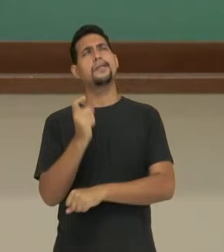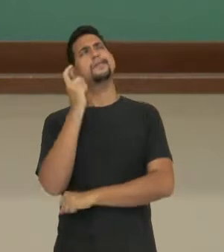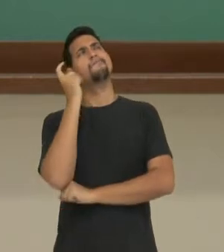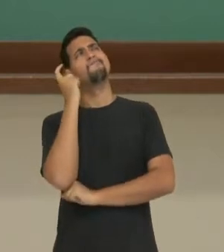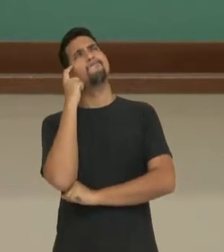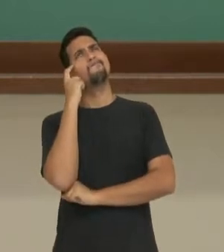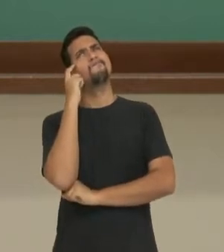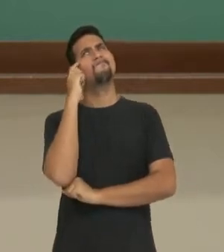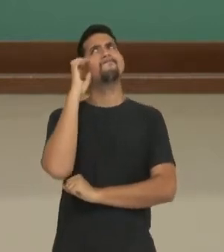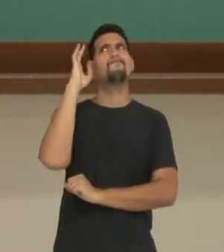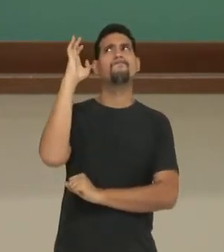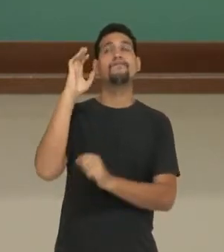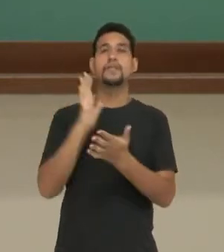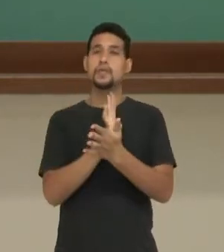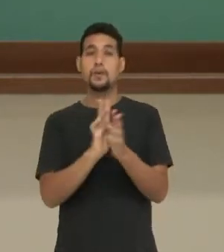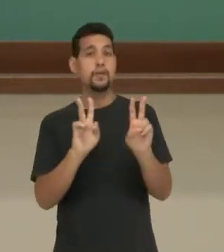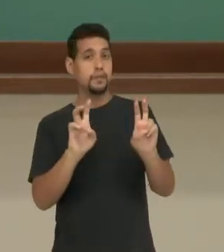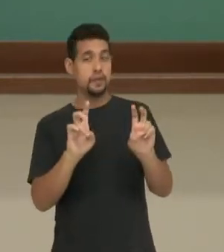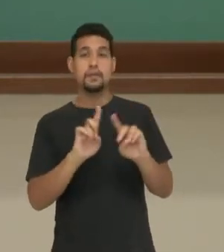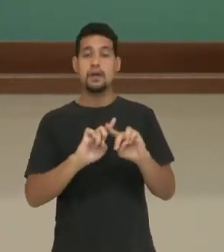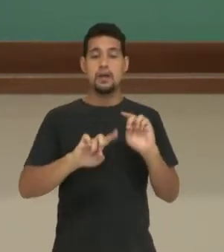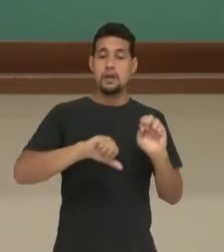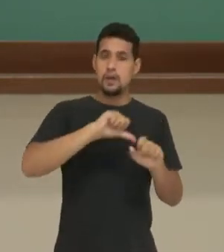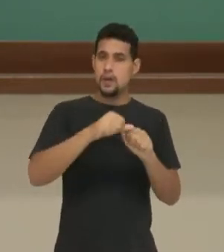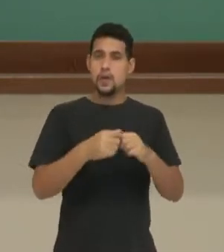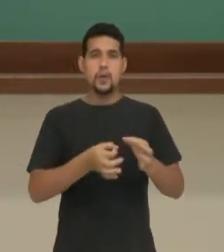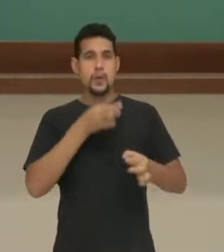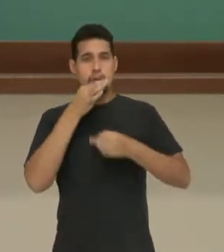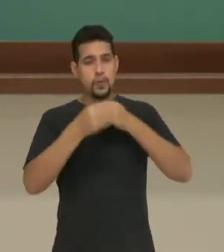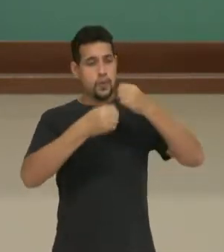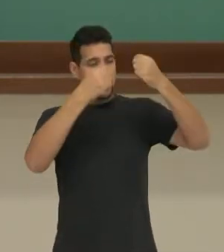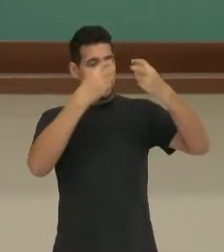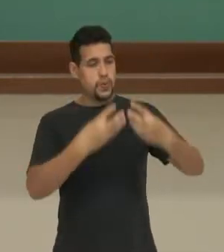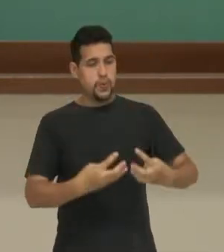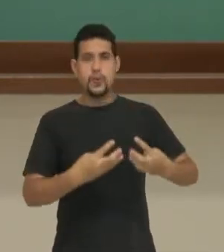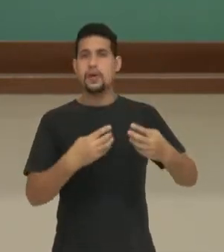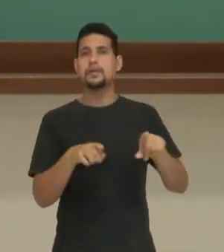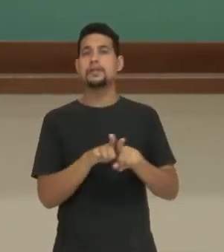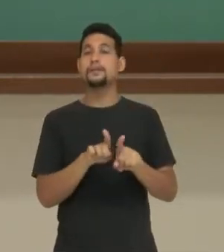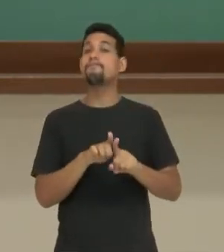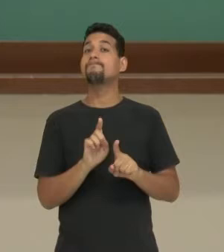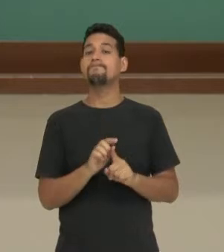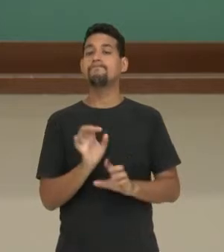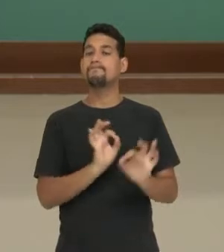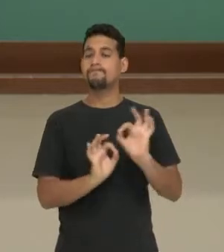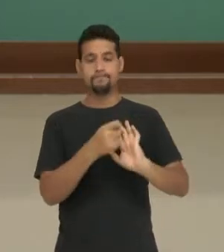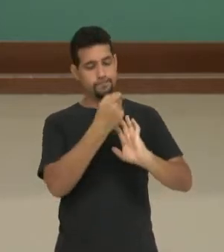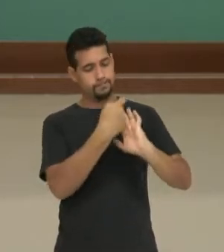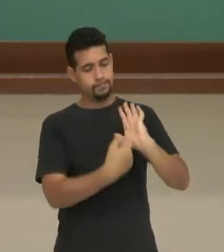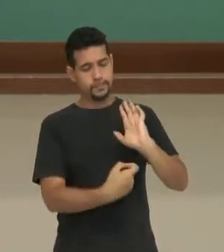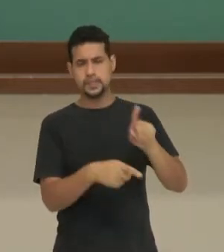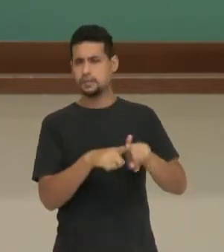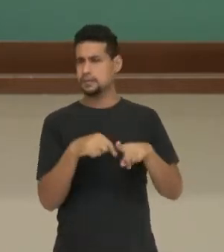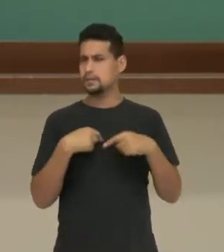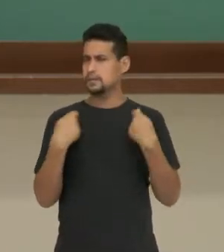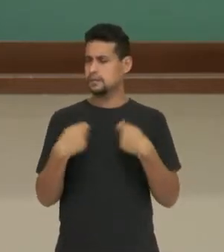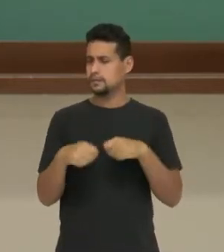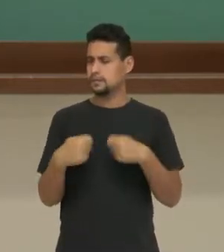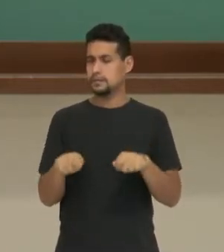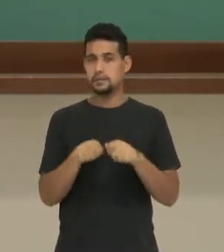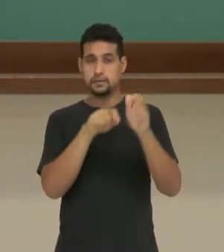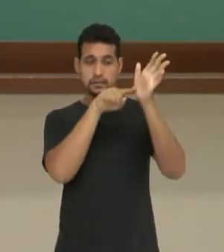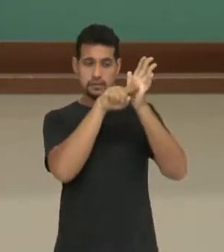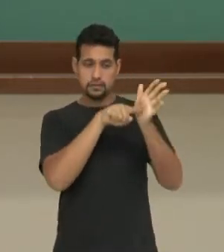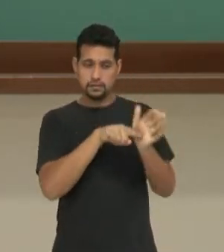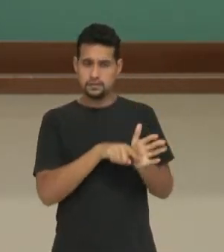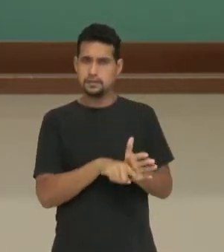refletir sobre determinado assunto e transpor essa reflexão do plano do pensamento para o plano da escrita, eu preciso fazer essa